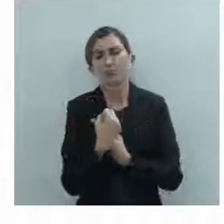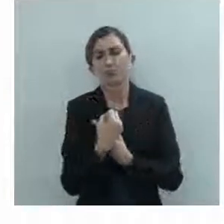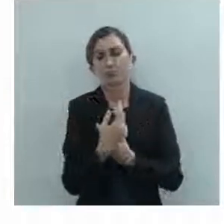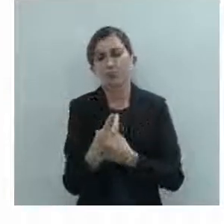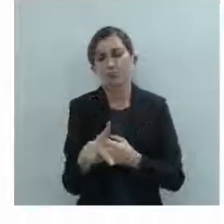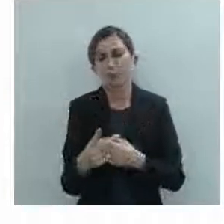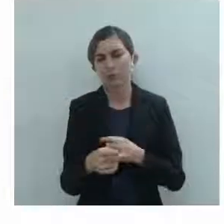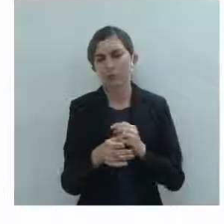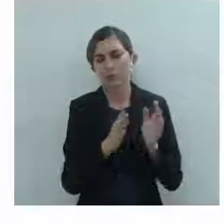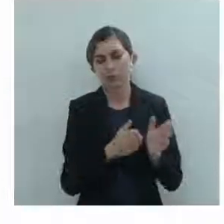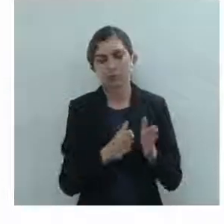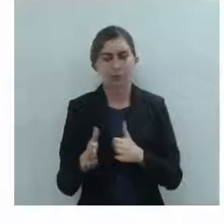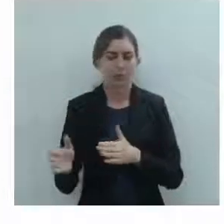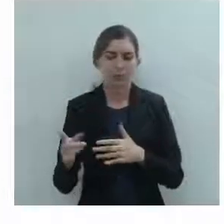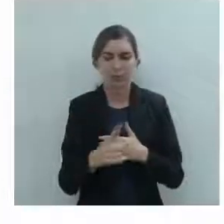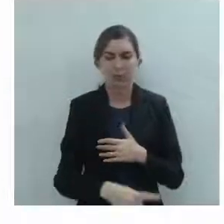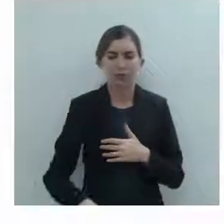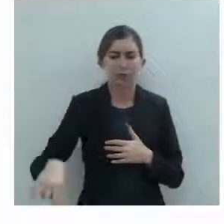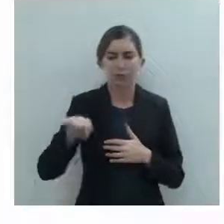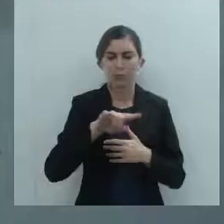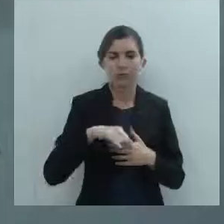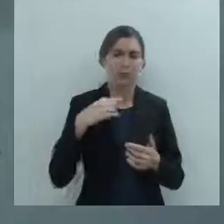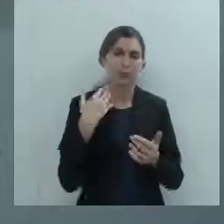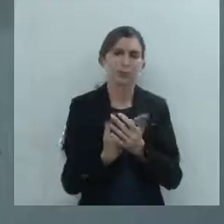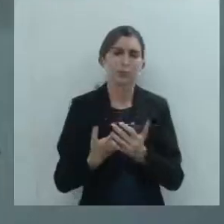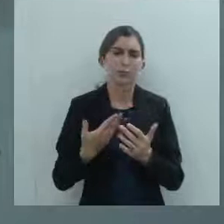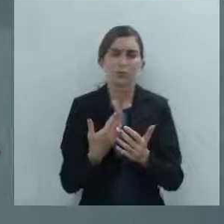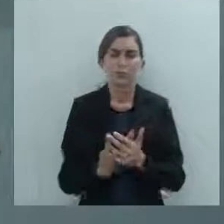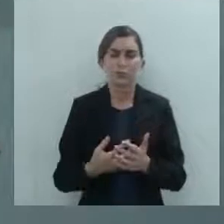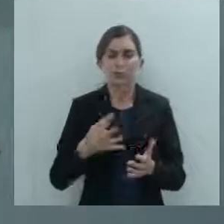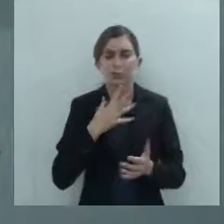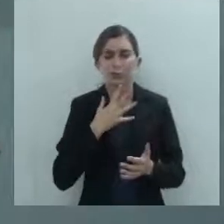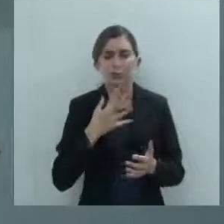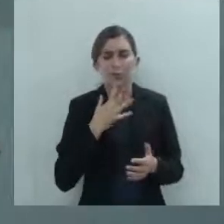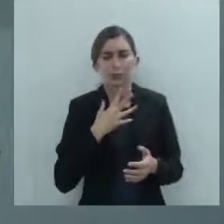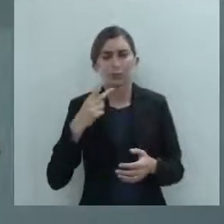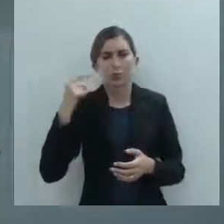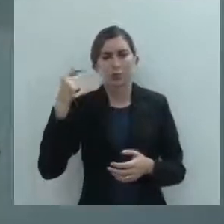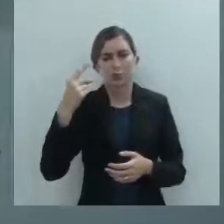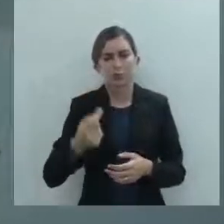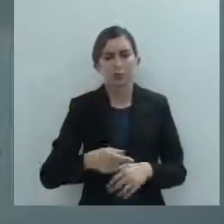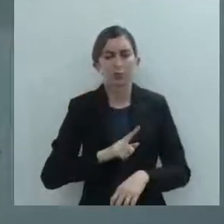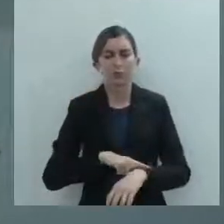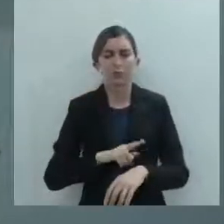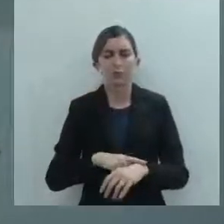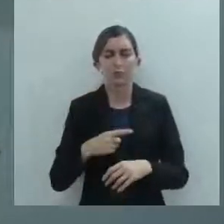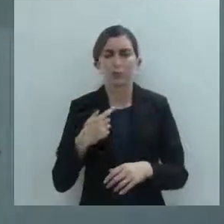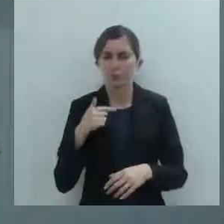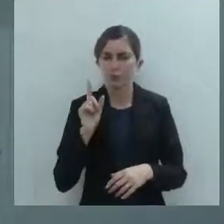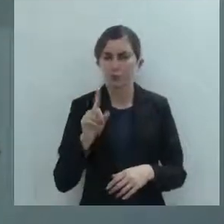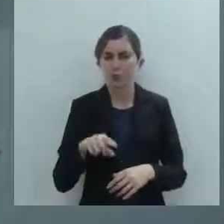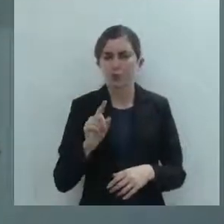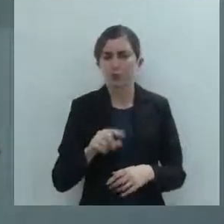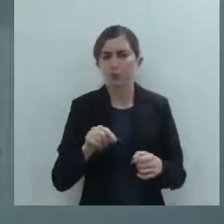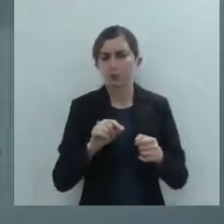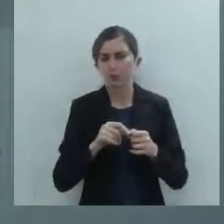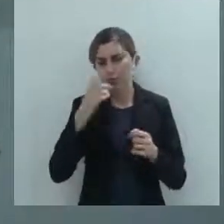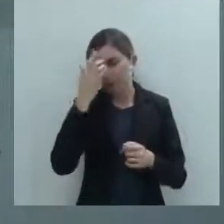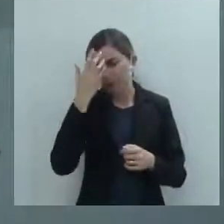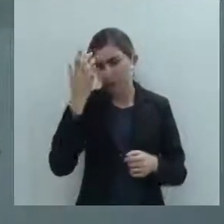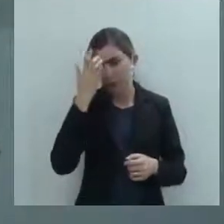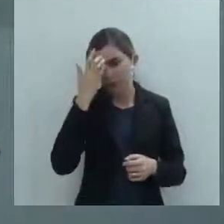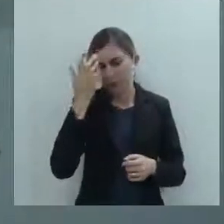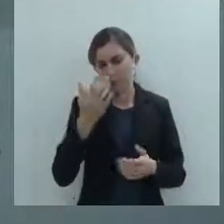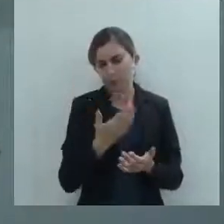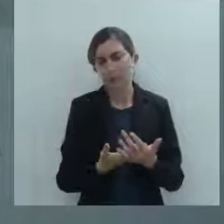essa divisão e nós estudamos e conhecemos há tanto tempo ela é apenas uma forma de facilitar